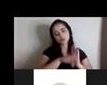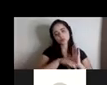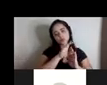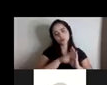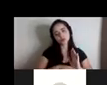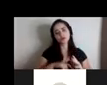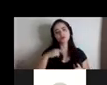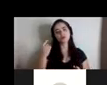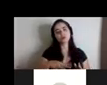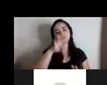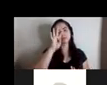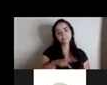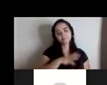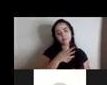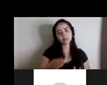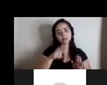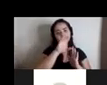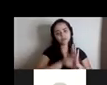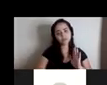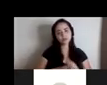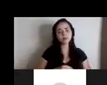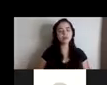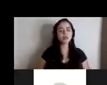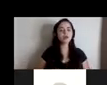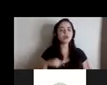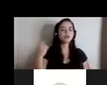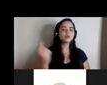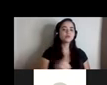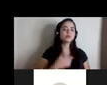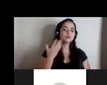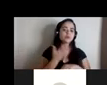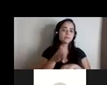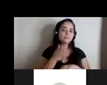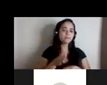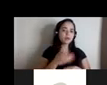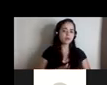nossas matrizes curriculares, as nossas práticas,